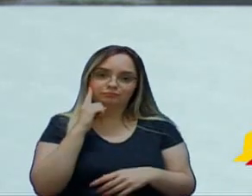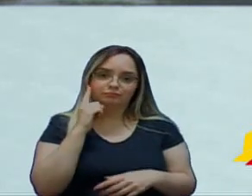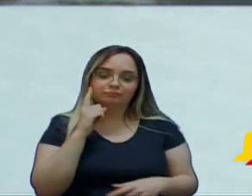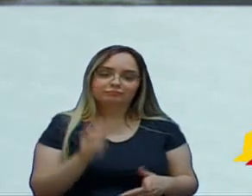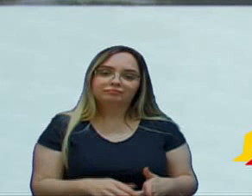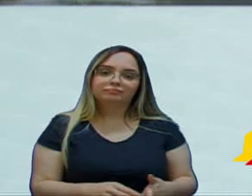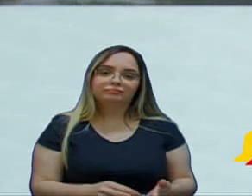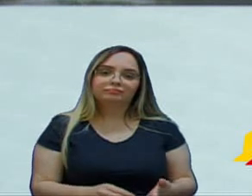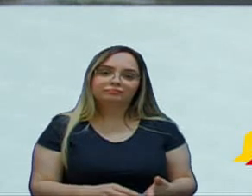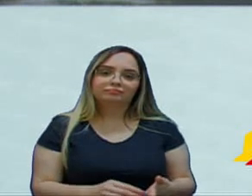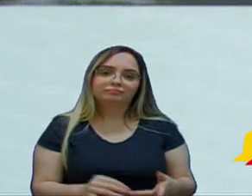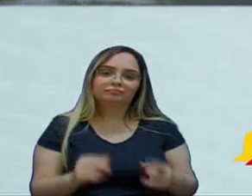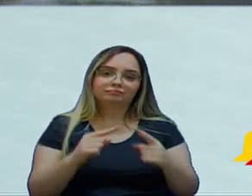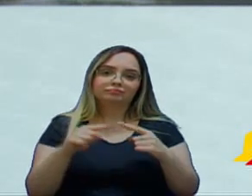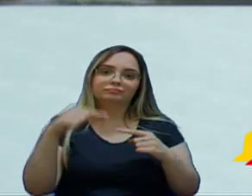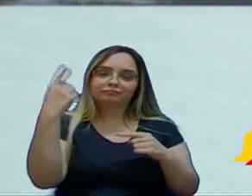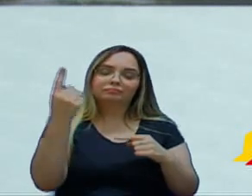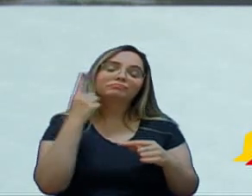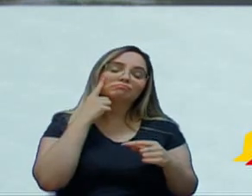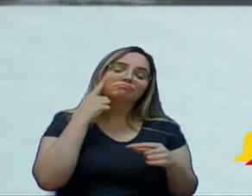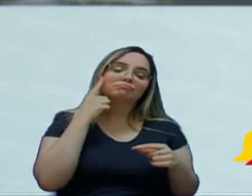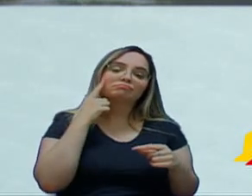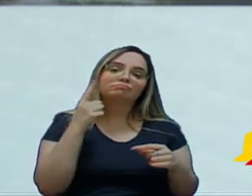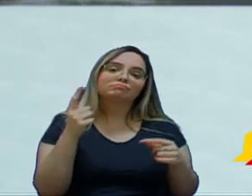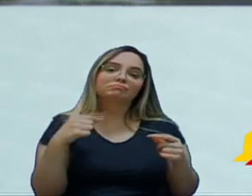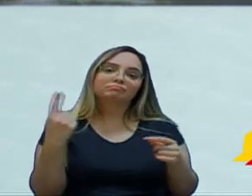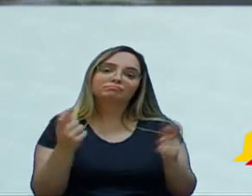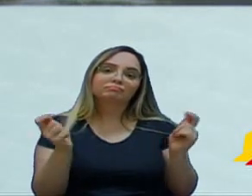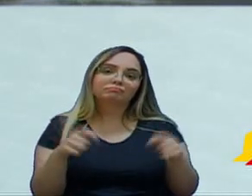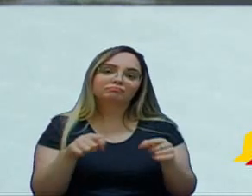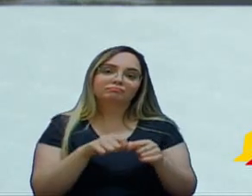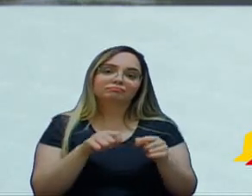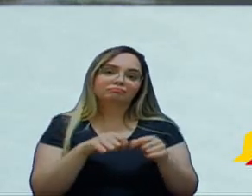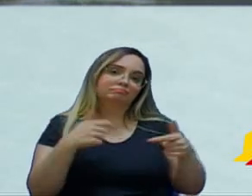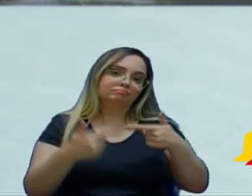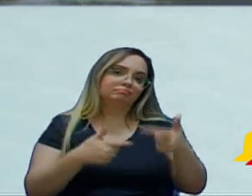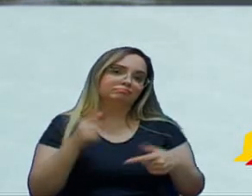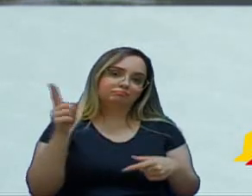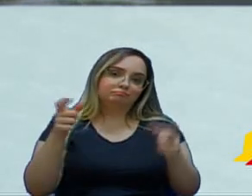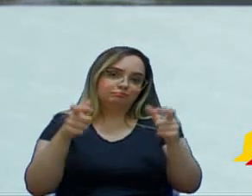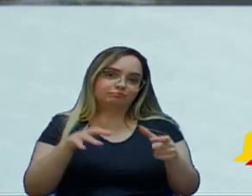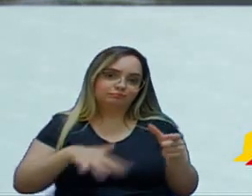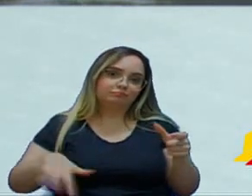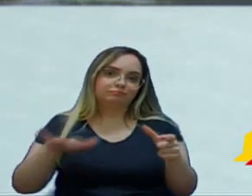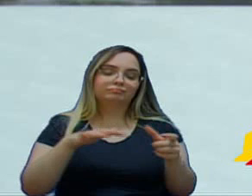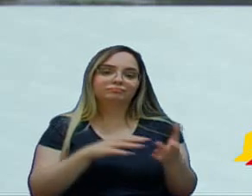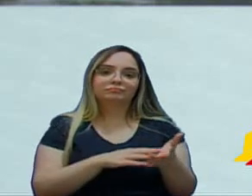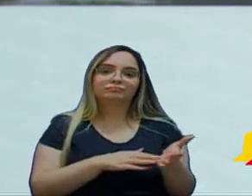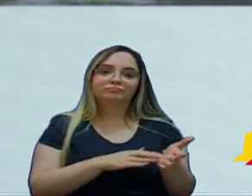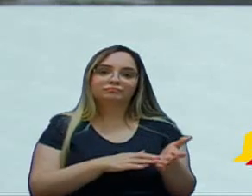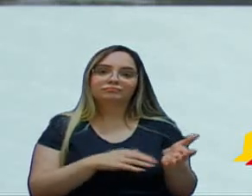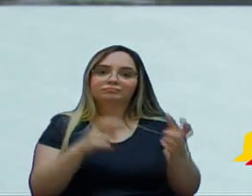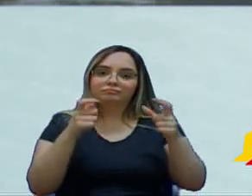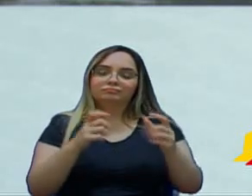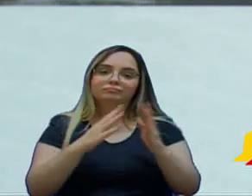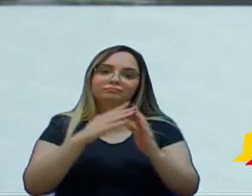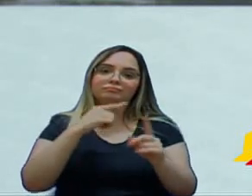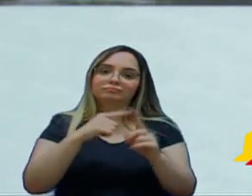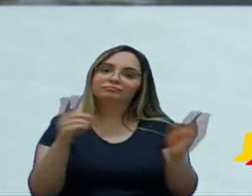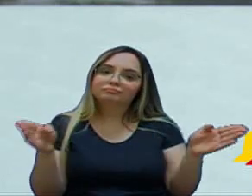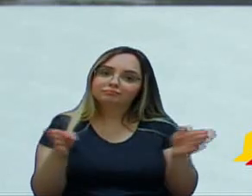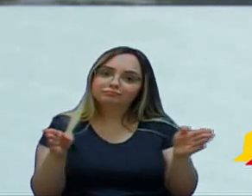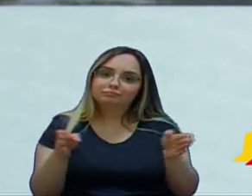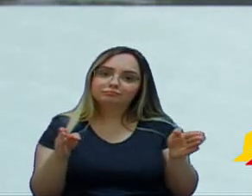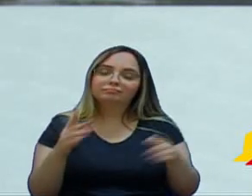trazer aqui na semana que vem, onde a gente consiga fazer esse trabalho naquela região. É um pessoal que é uma igreja pequena, tem